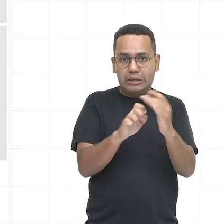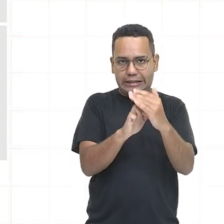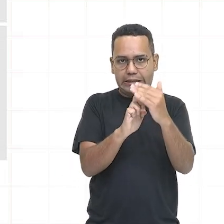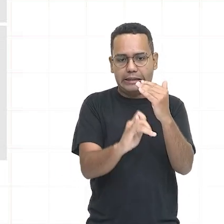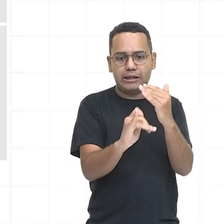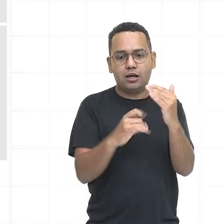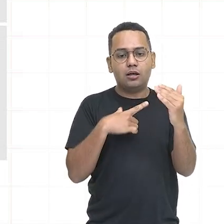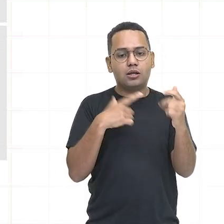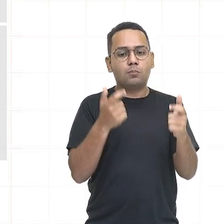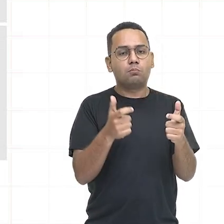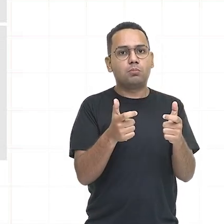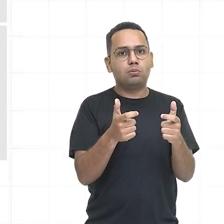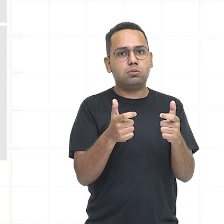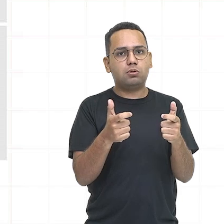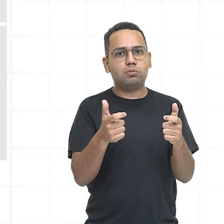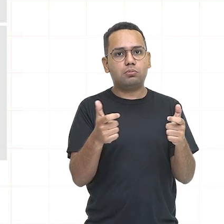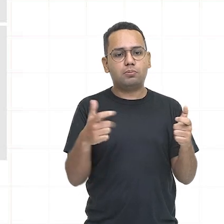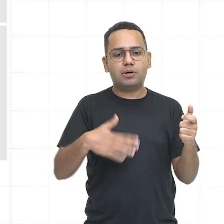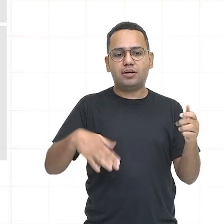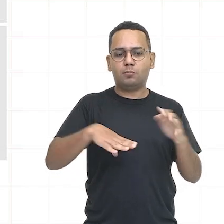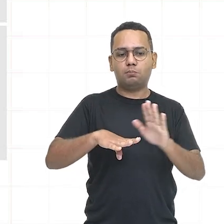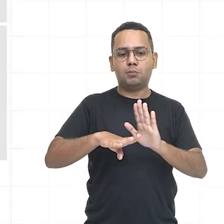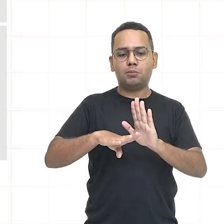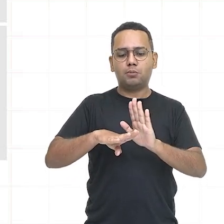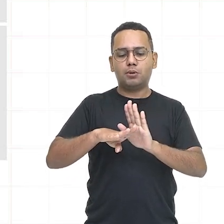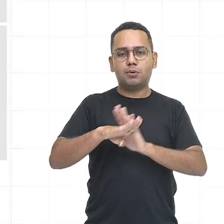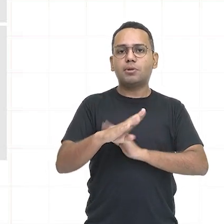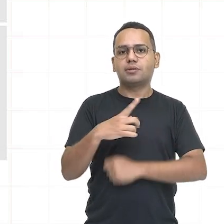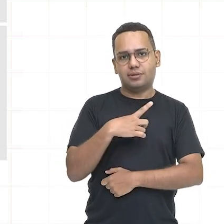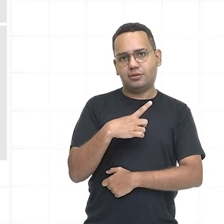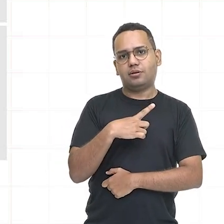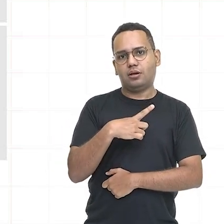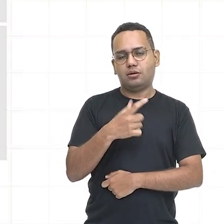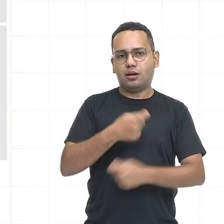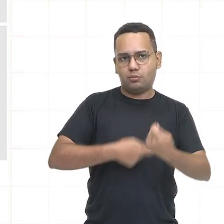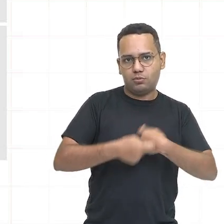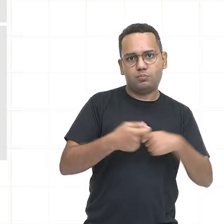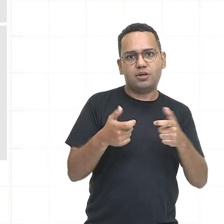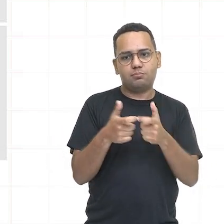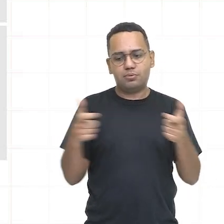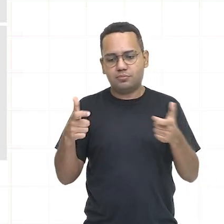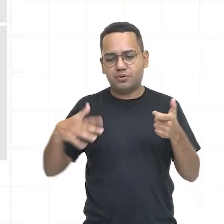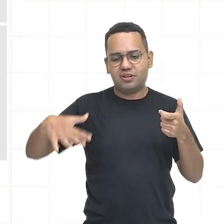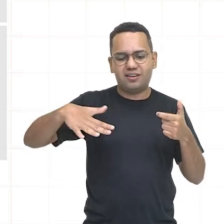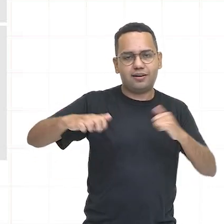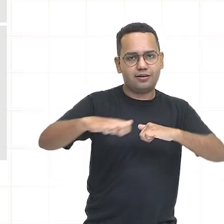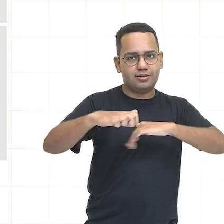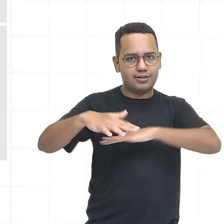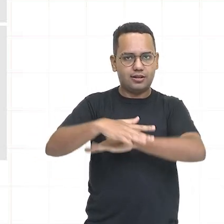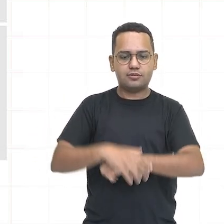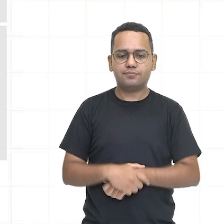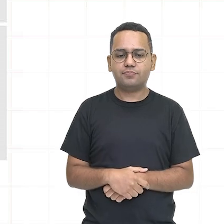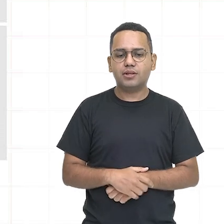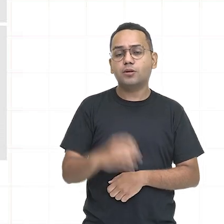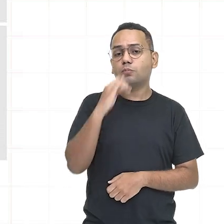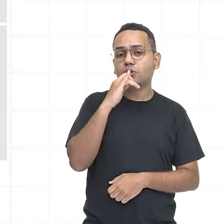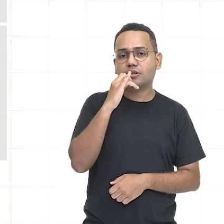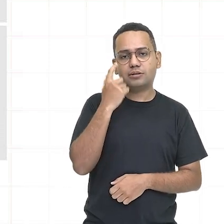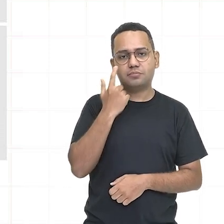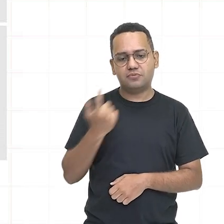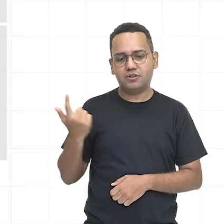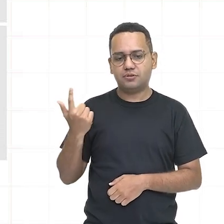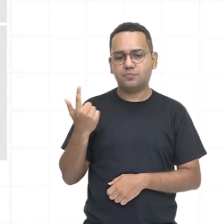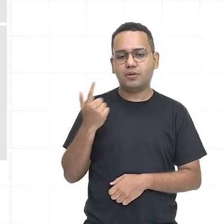começa a crescer rapidamente em várias cidades, principalmente em Berlim, né, em Londres,